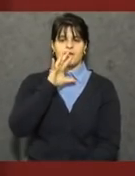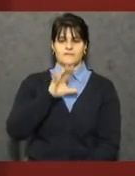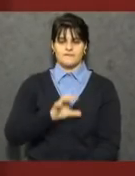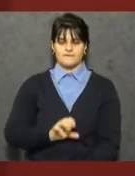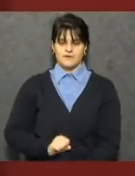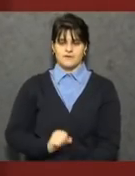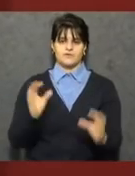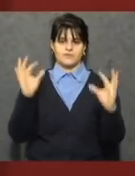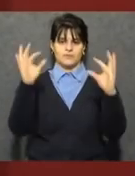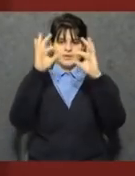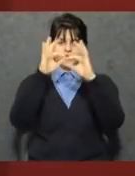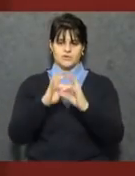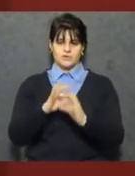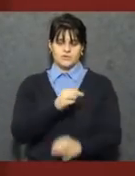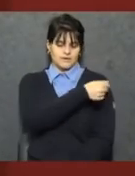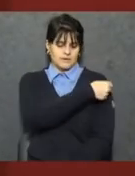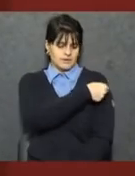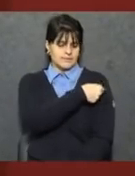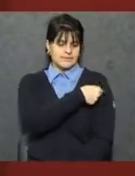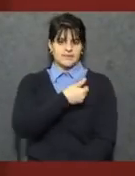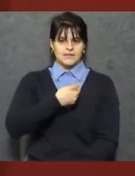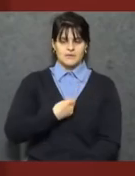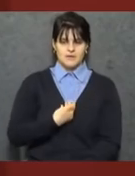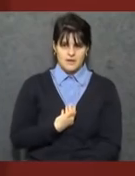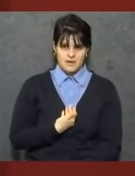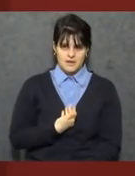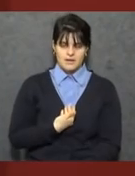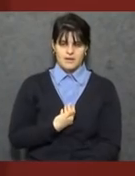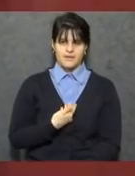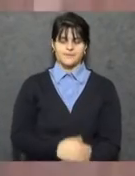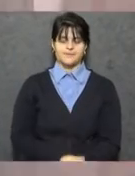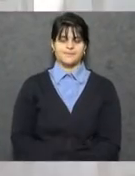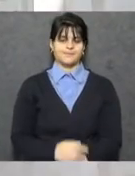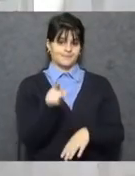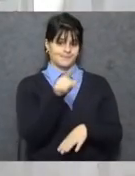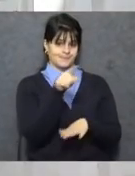Filho e do Espírito Santo.